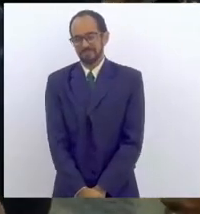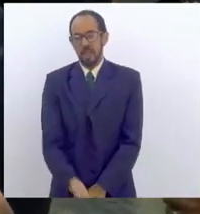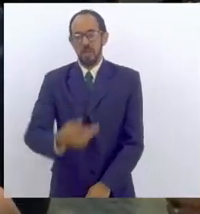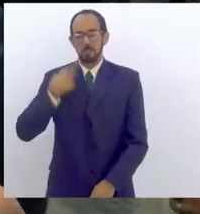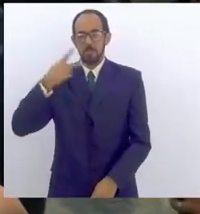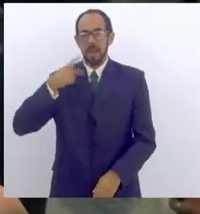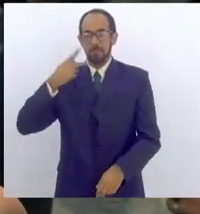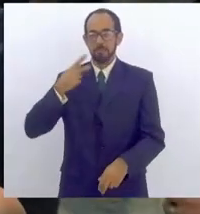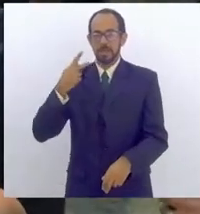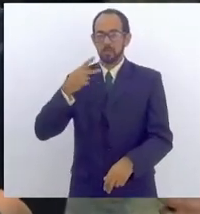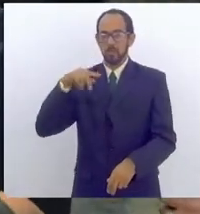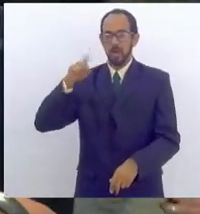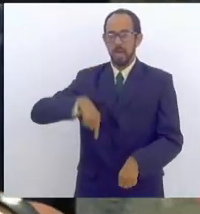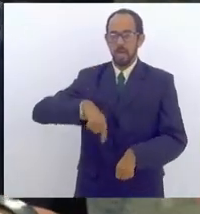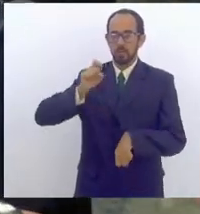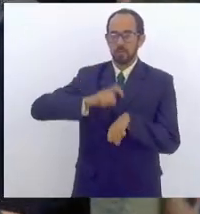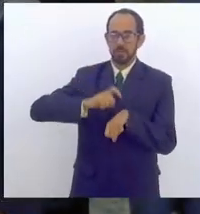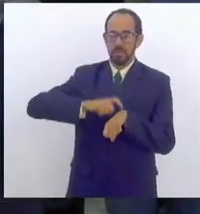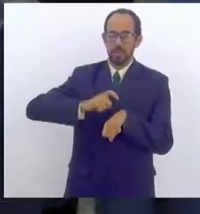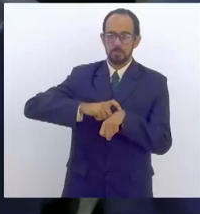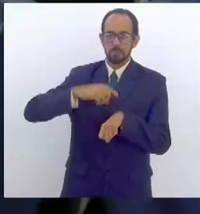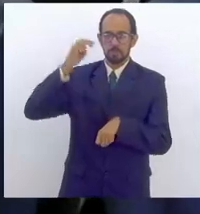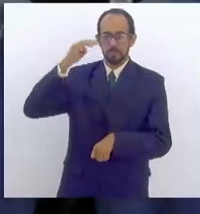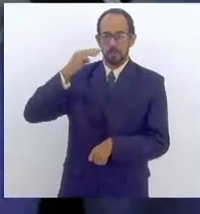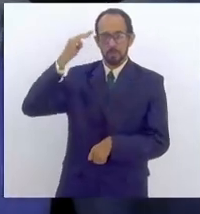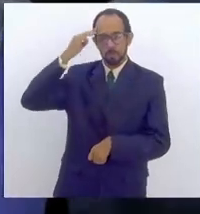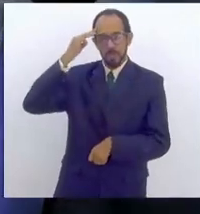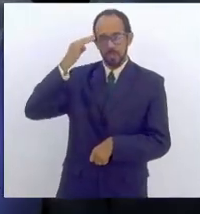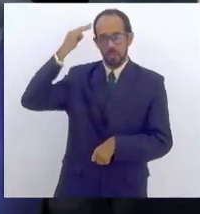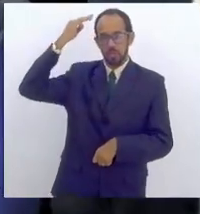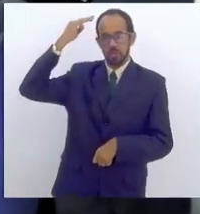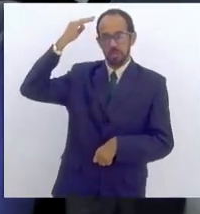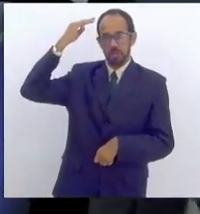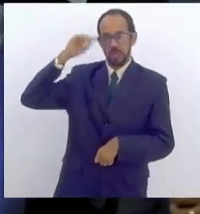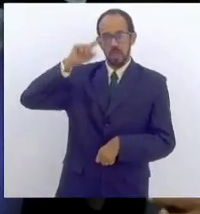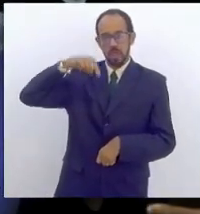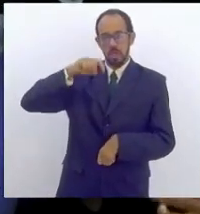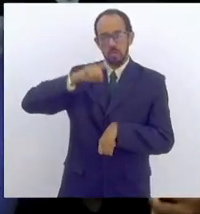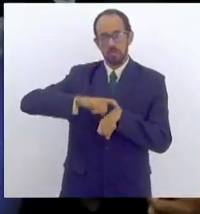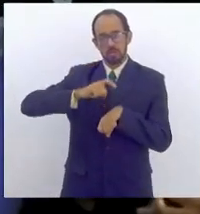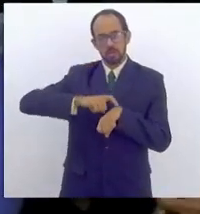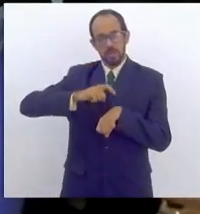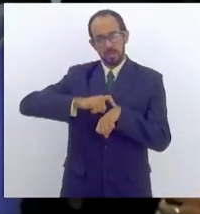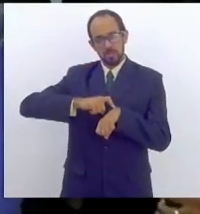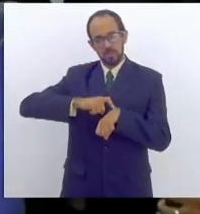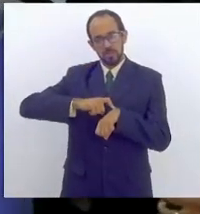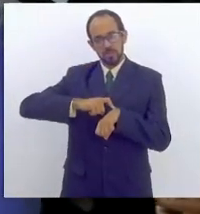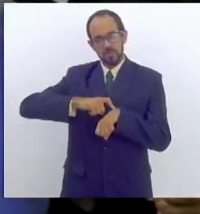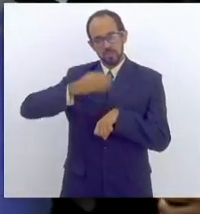parlamento é um tempo de amadurecimento. É um tempo de deixarmos a meninice de lado.